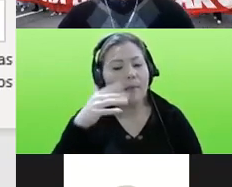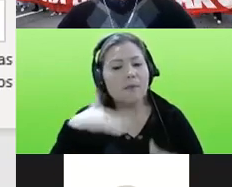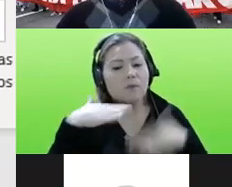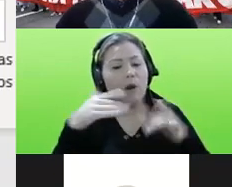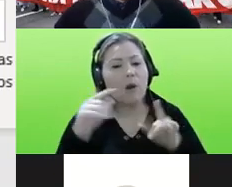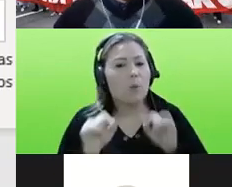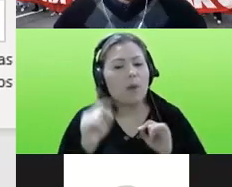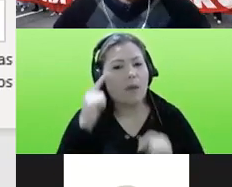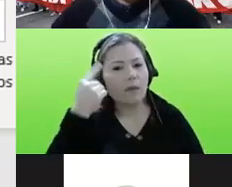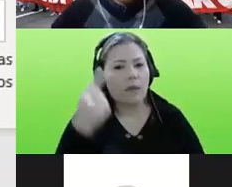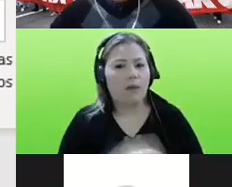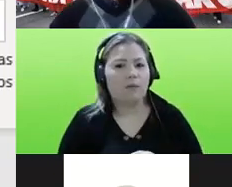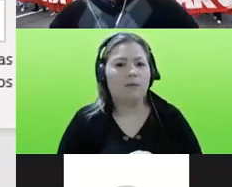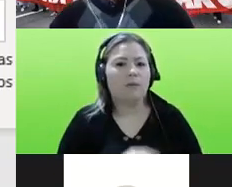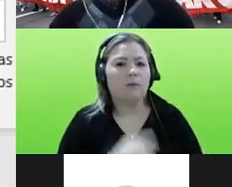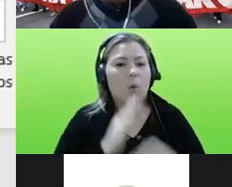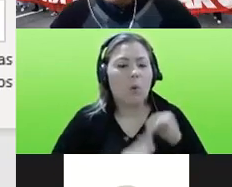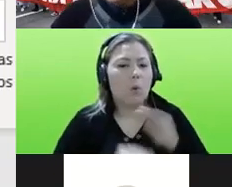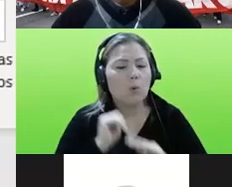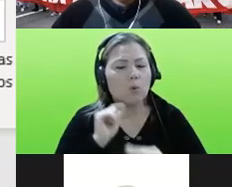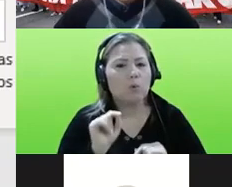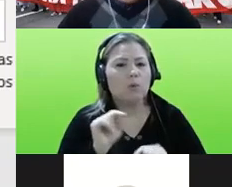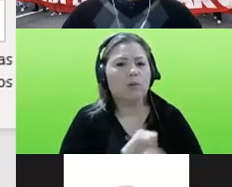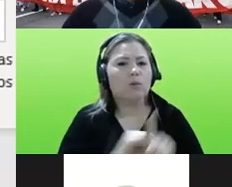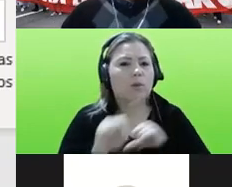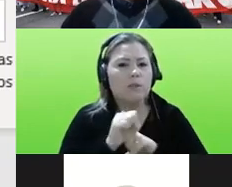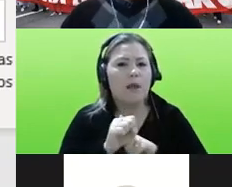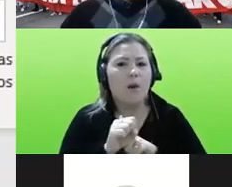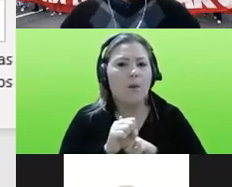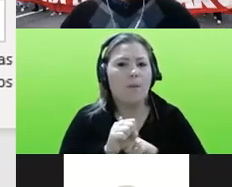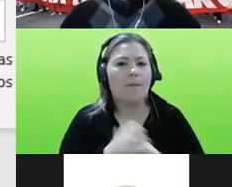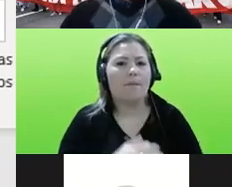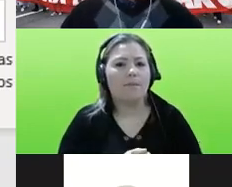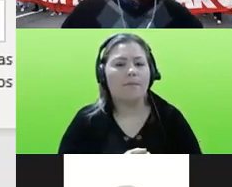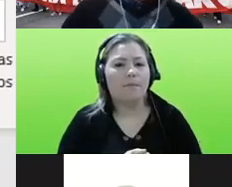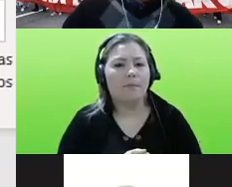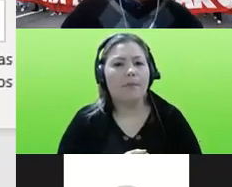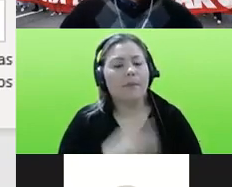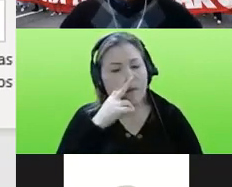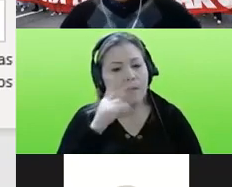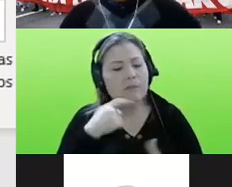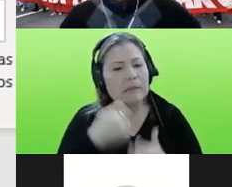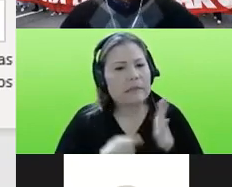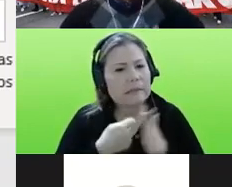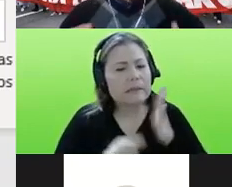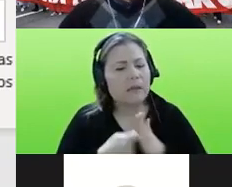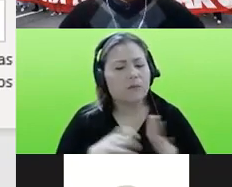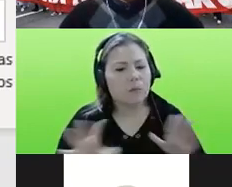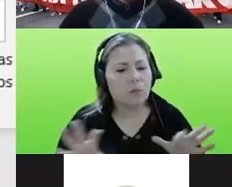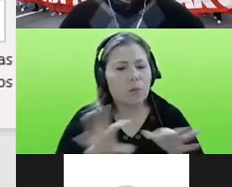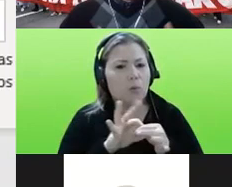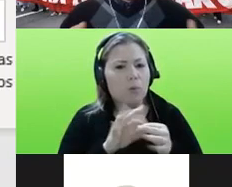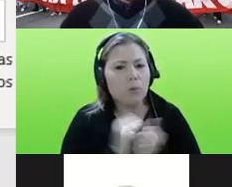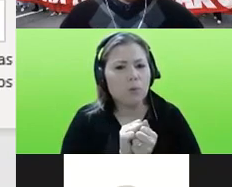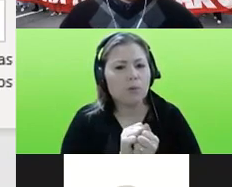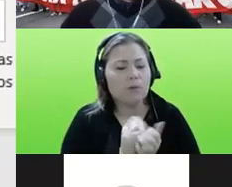seria um construcionismo social mitigado, justamente tentando conjugar, o ponto de